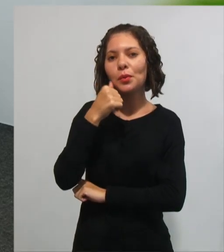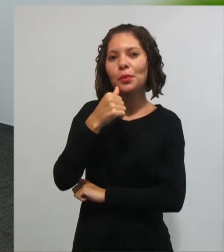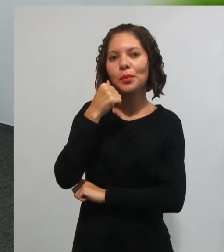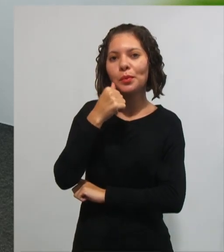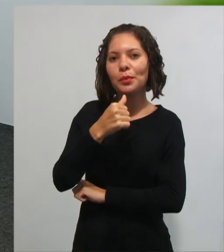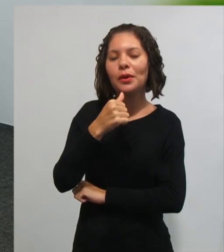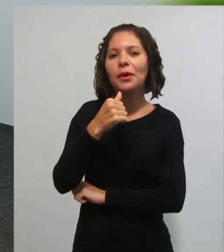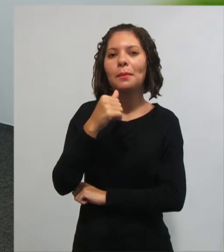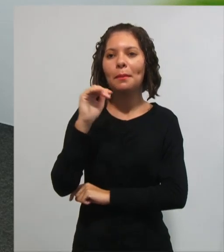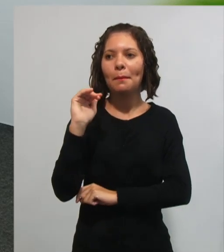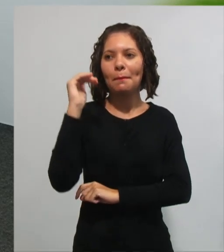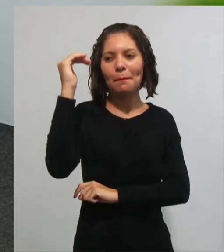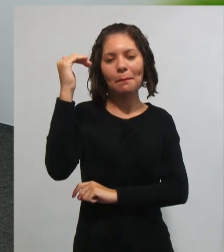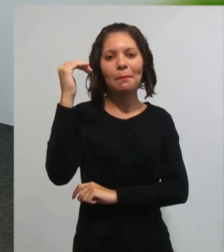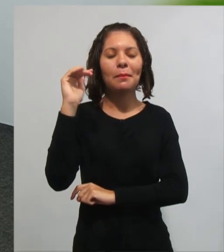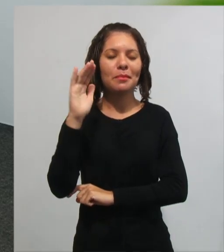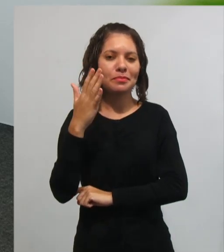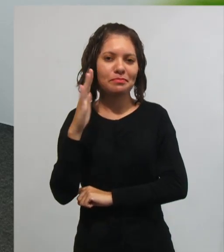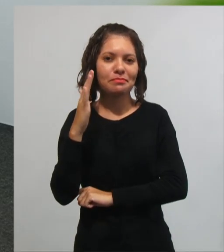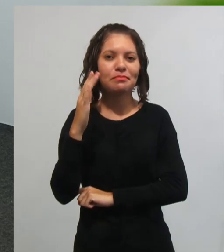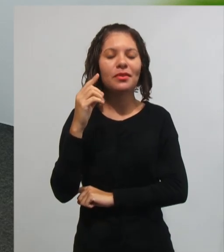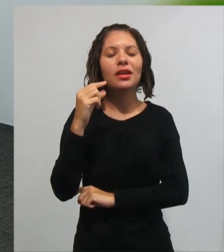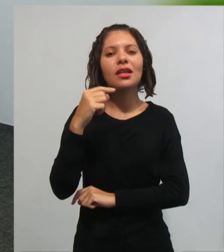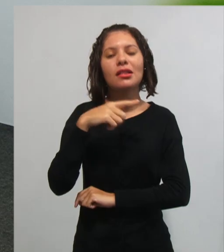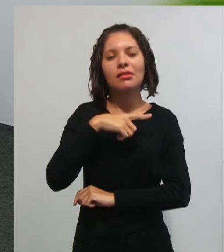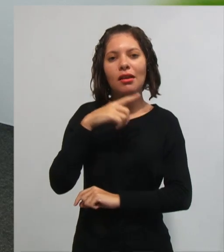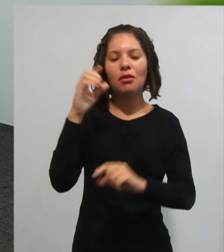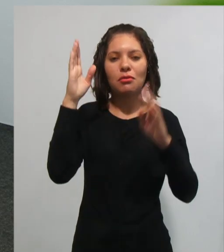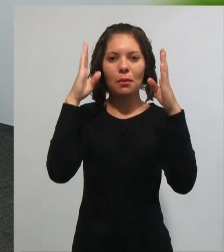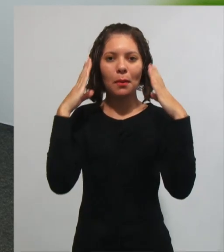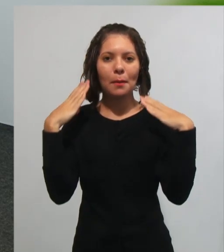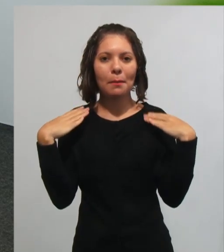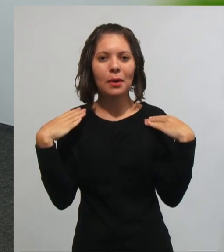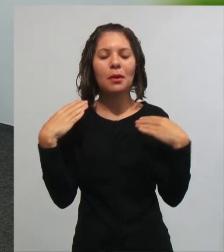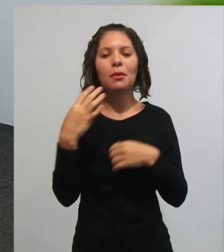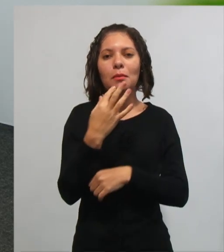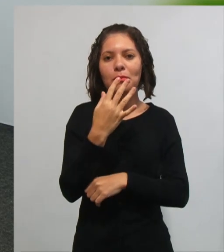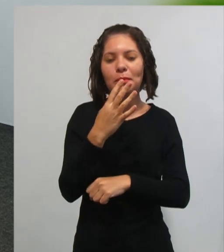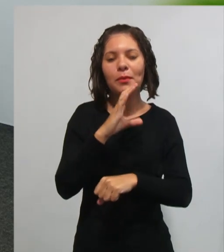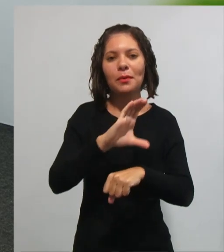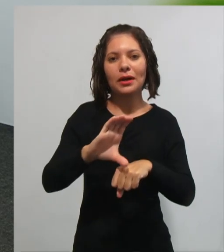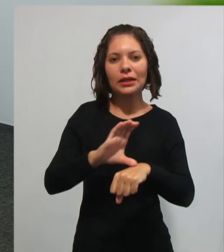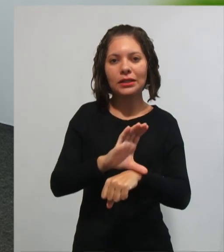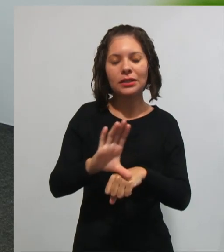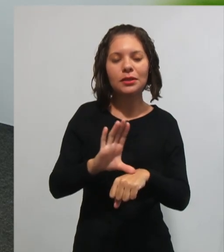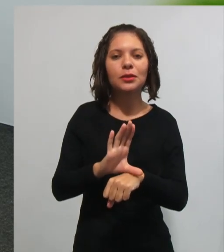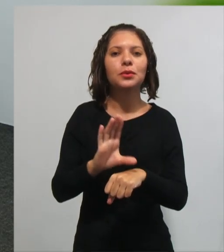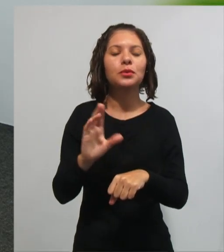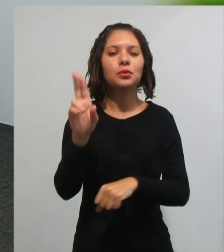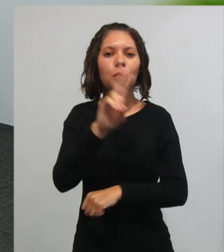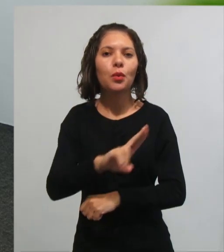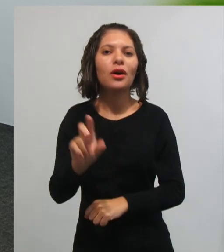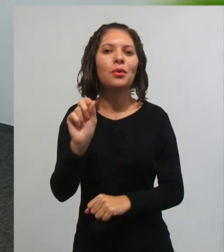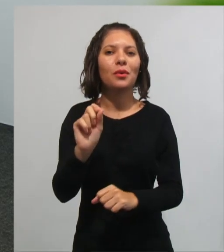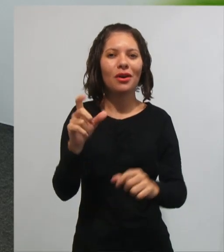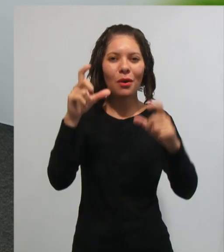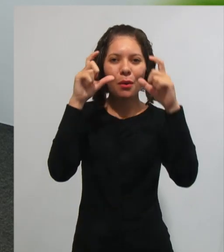bem-vindo. Vou iniciar fazendo a minha audiodescrição. Eu sou uma mulher de estatura